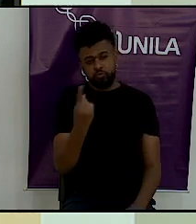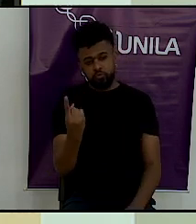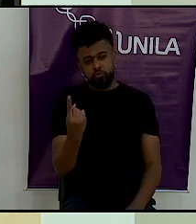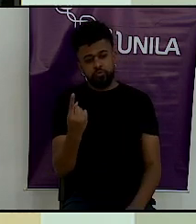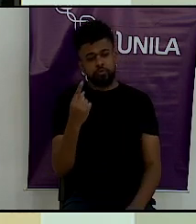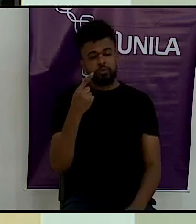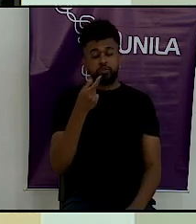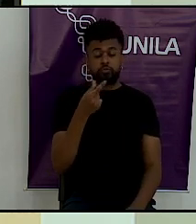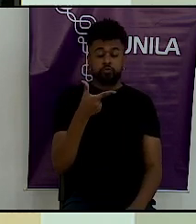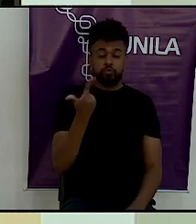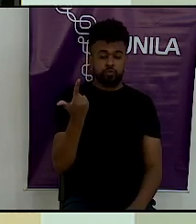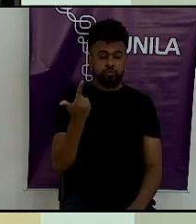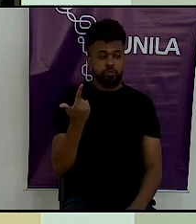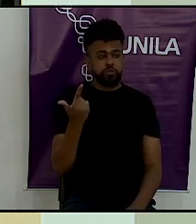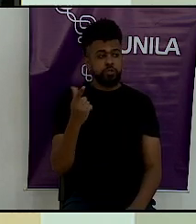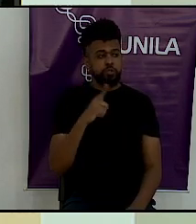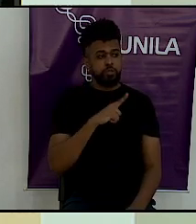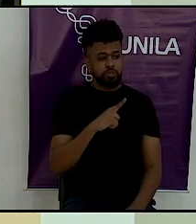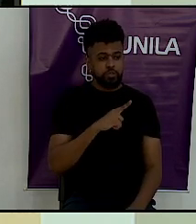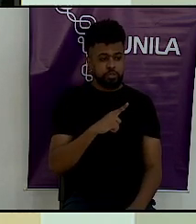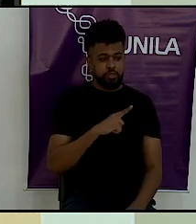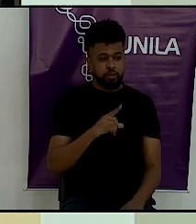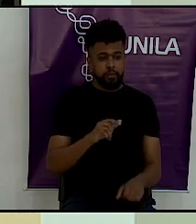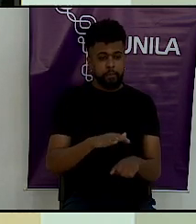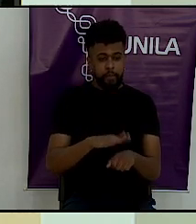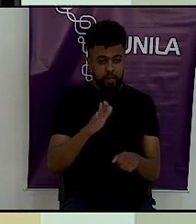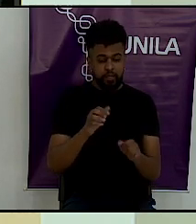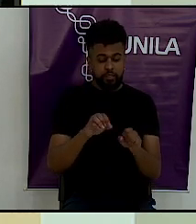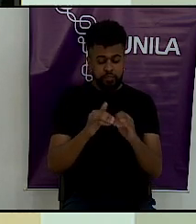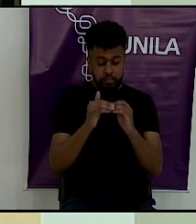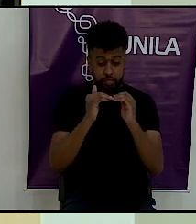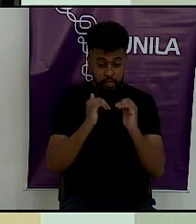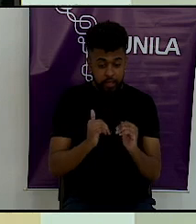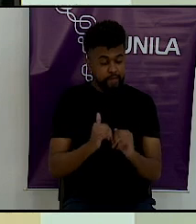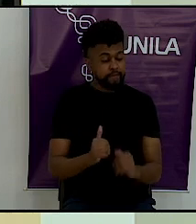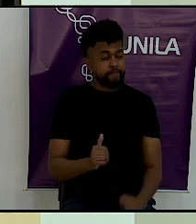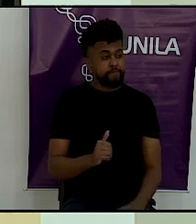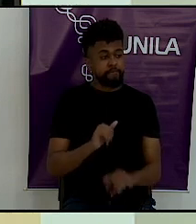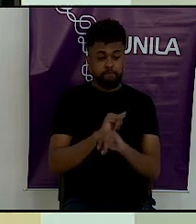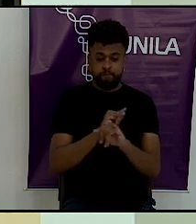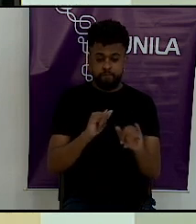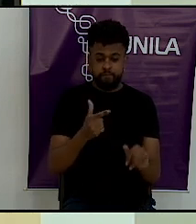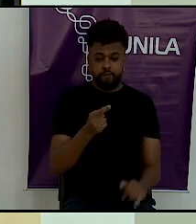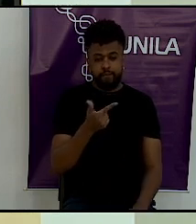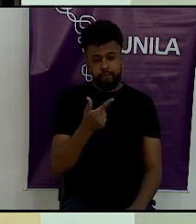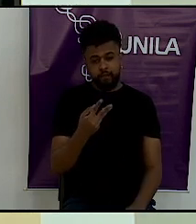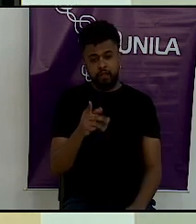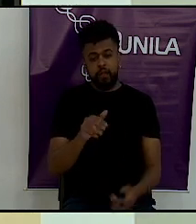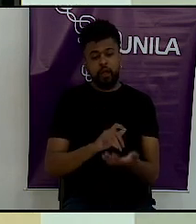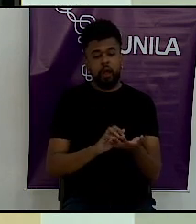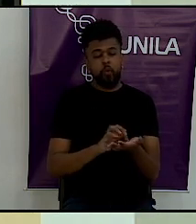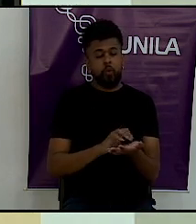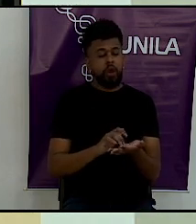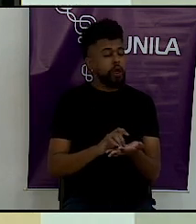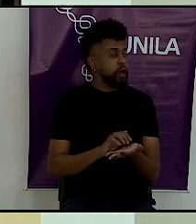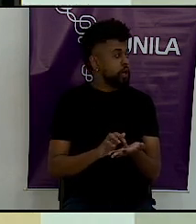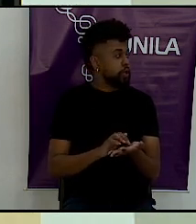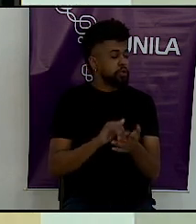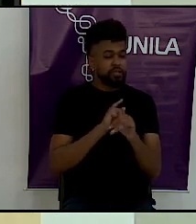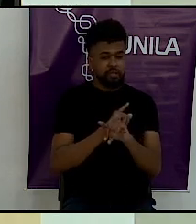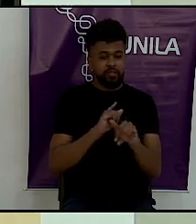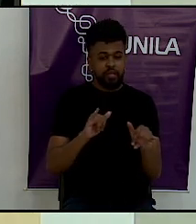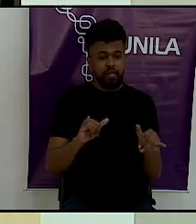de 2022 a gente já tem o aluno equivalente, foi mais uma queda, não está no gráfico aqui, e o dado de 2023 vai ser calculado agora com os